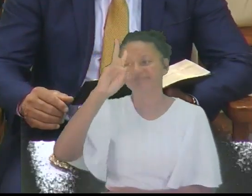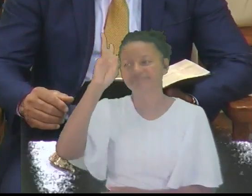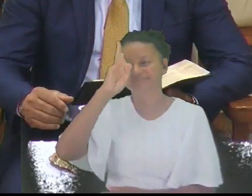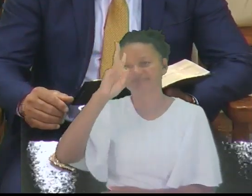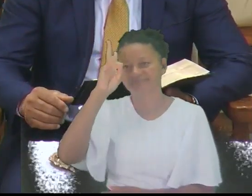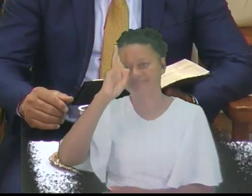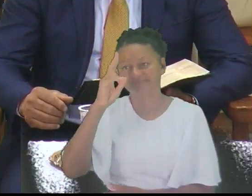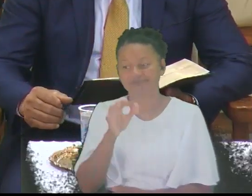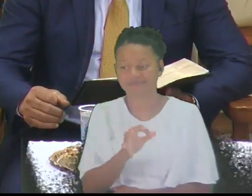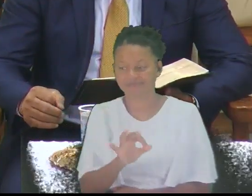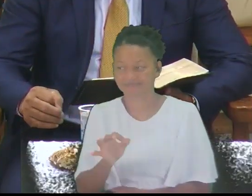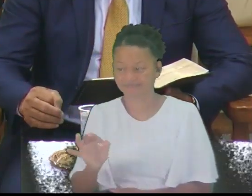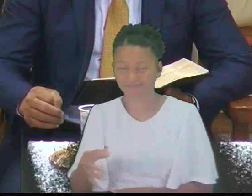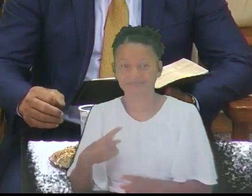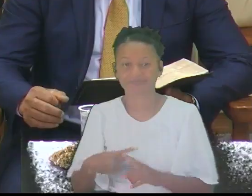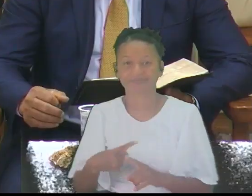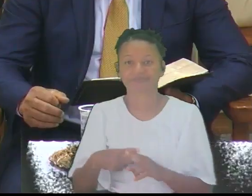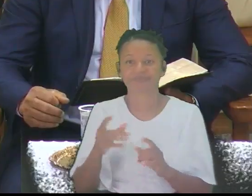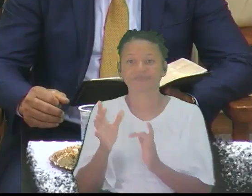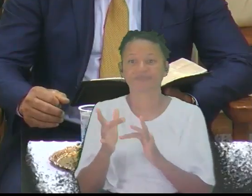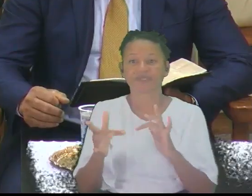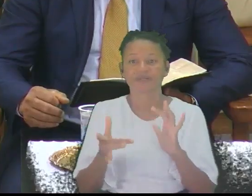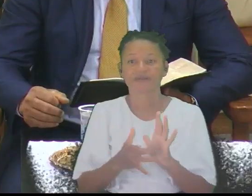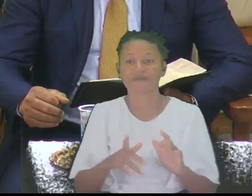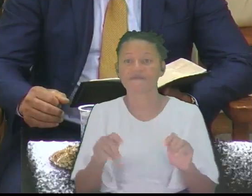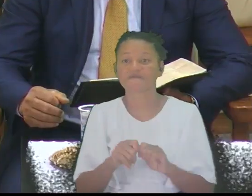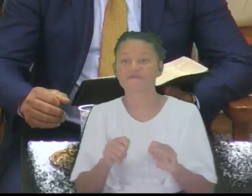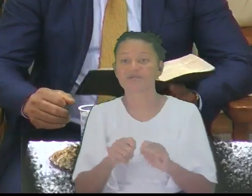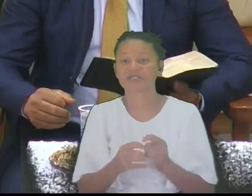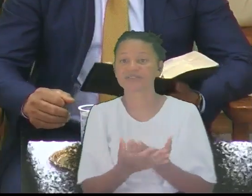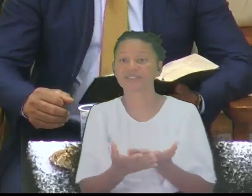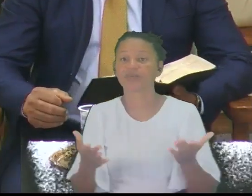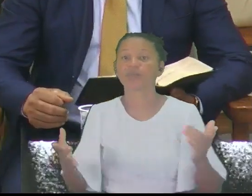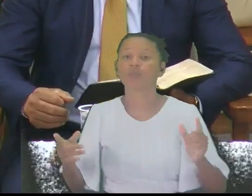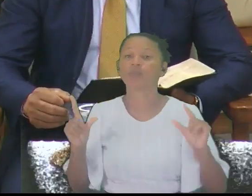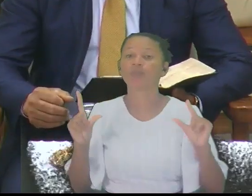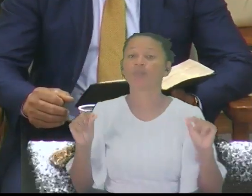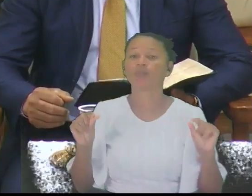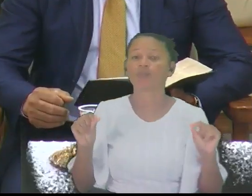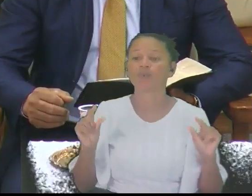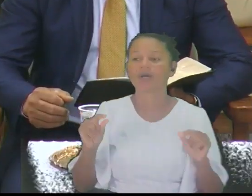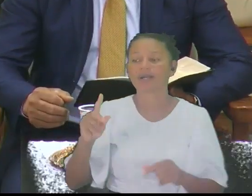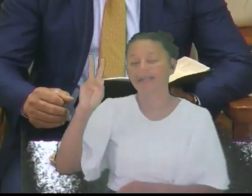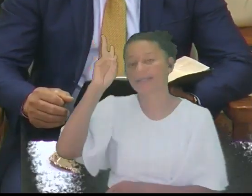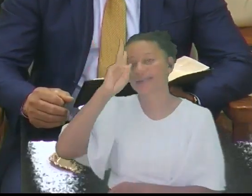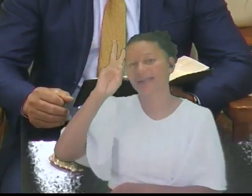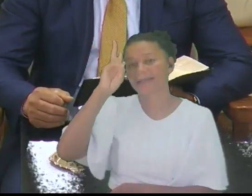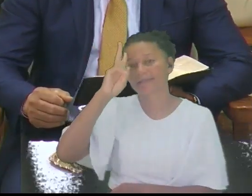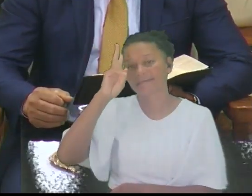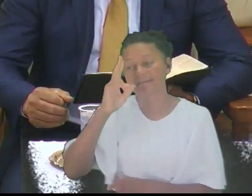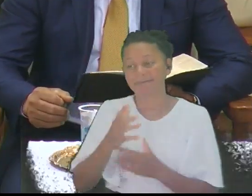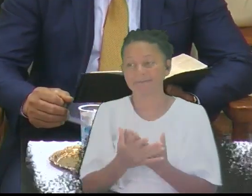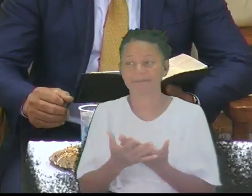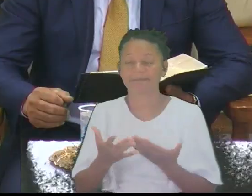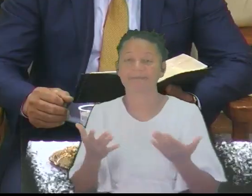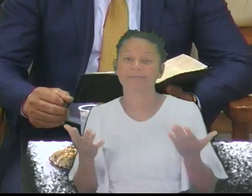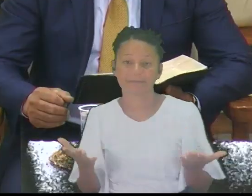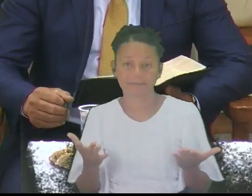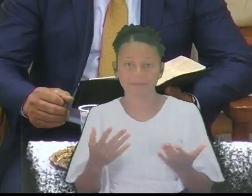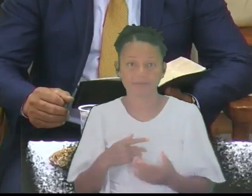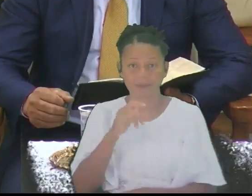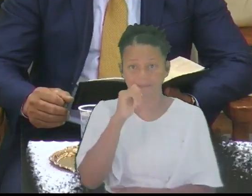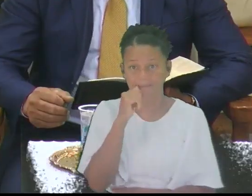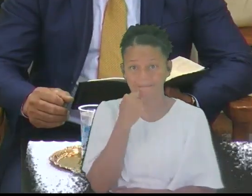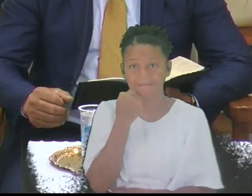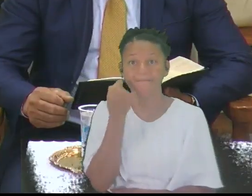memorialmente, né? Porque Jesus disse: fazei isto, o que, irmãos amados? Em memória. Né? Então, este